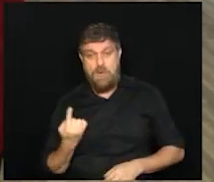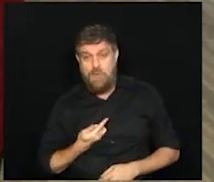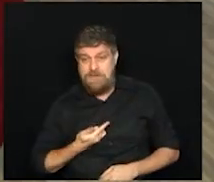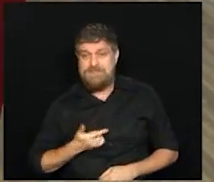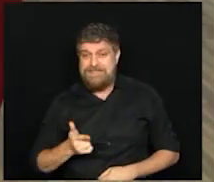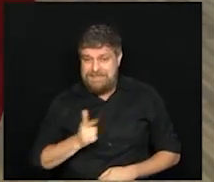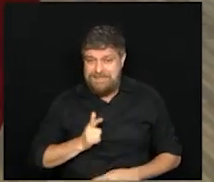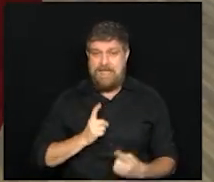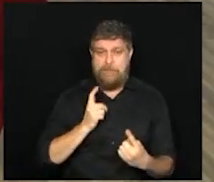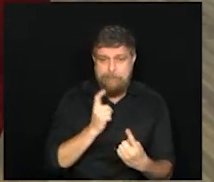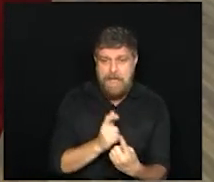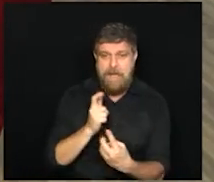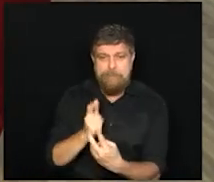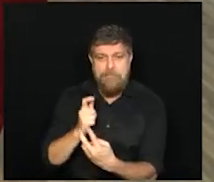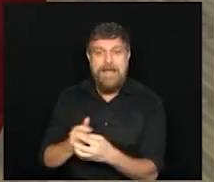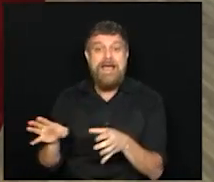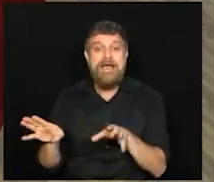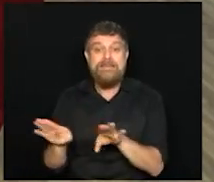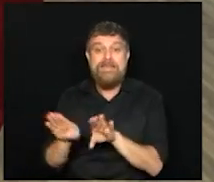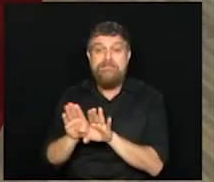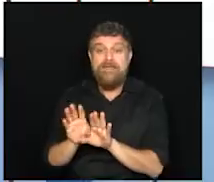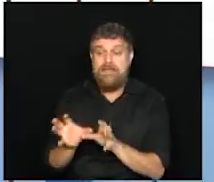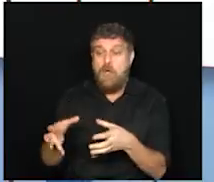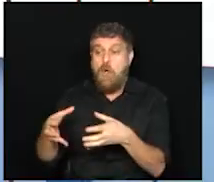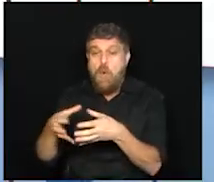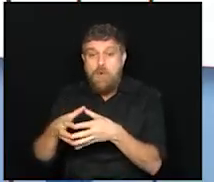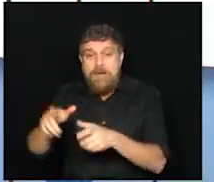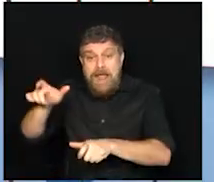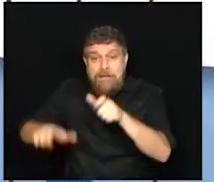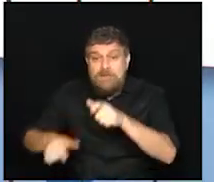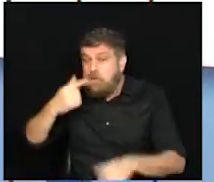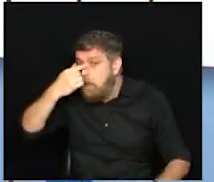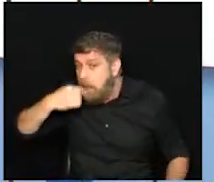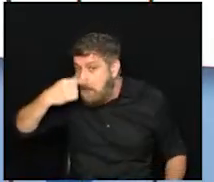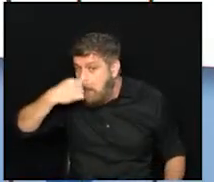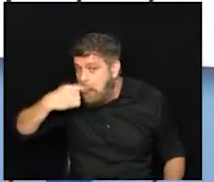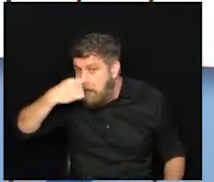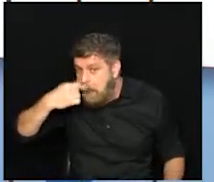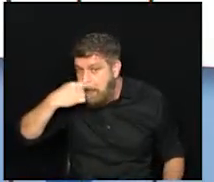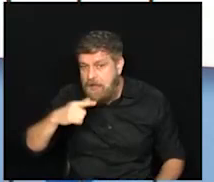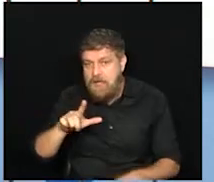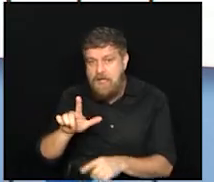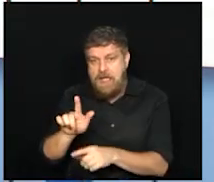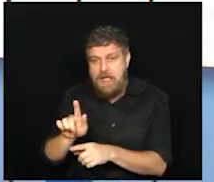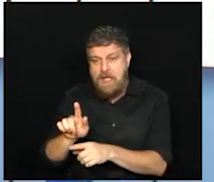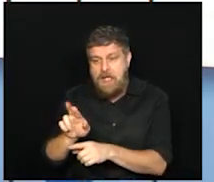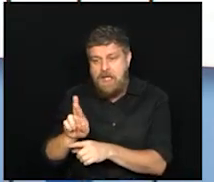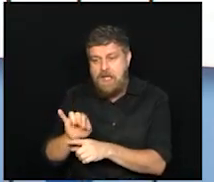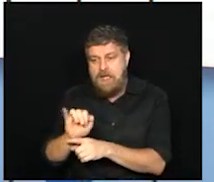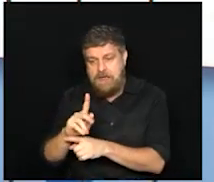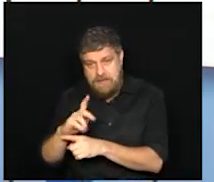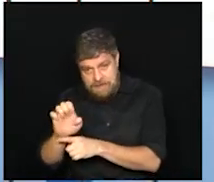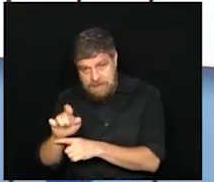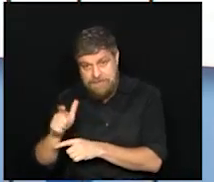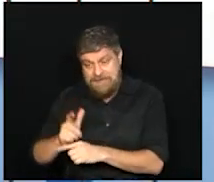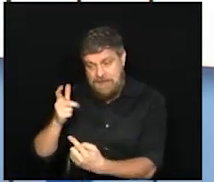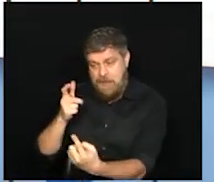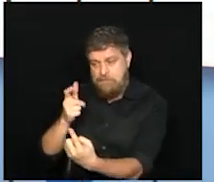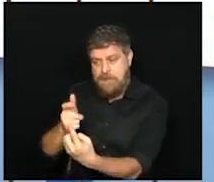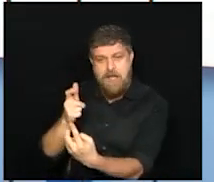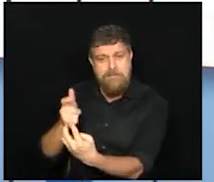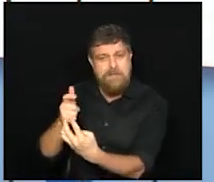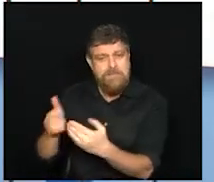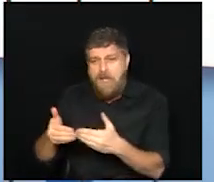com a vacinação contra a gripe, gente. E agora, essa vacinação contra o vírus influenza